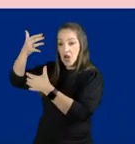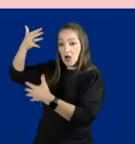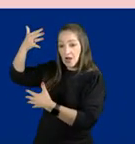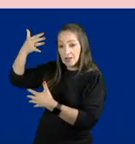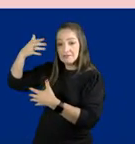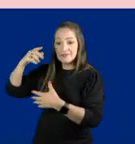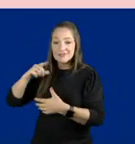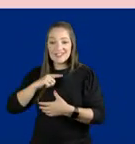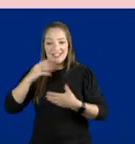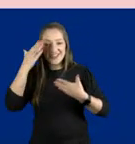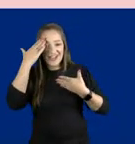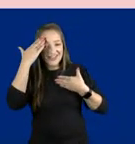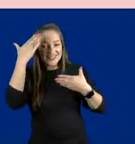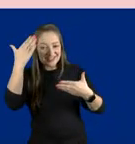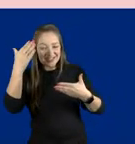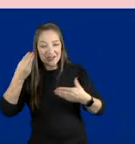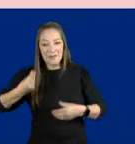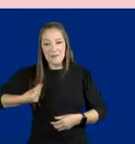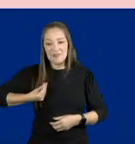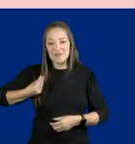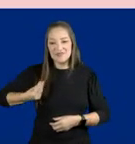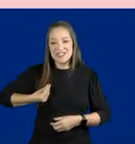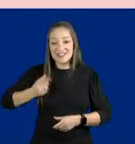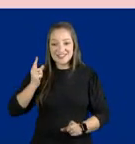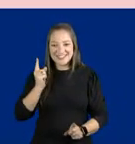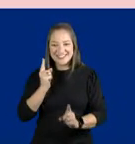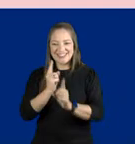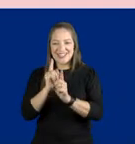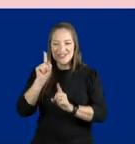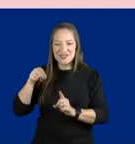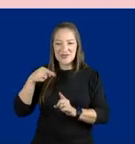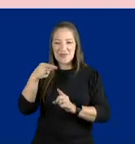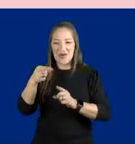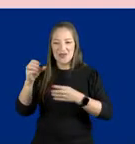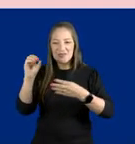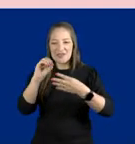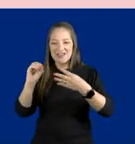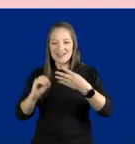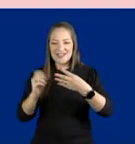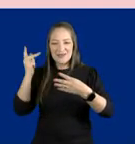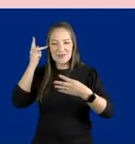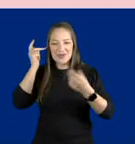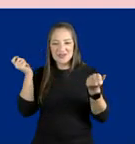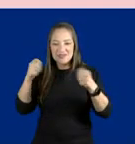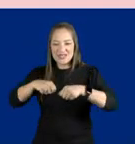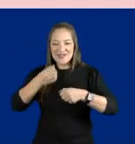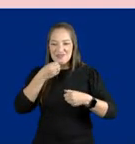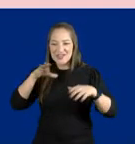Agradecemos a presença de todos e nos vemos no próximo CREA São Paulo Capacita. Boa noite.